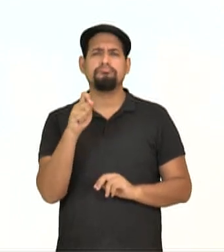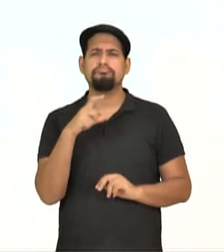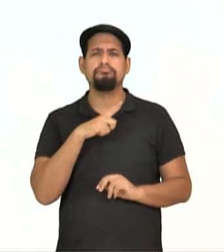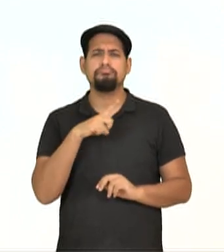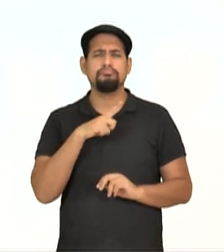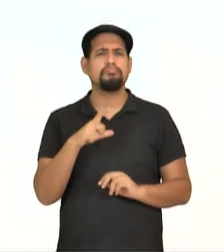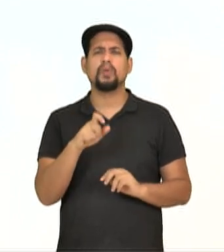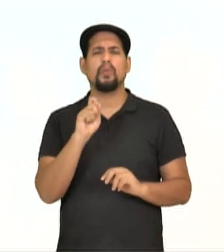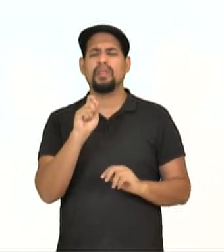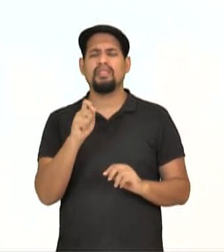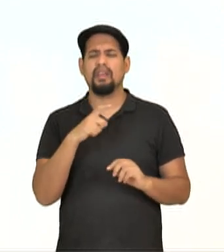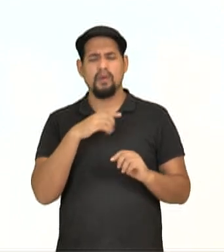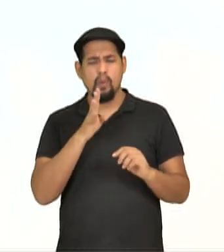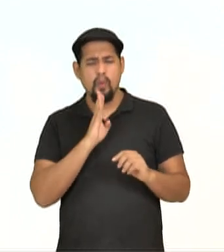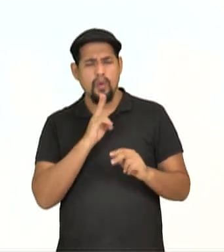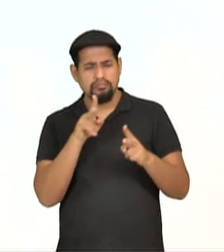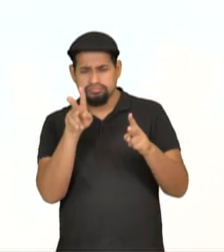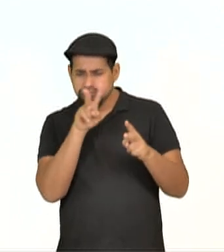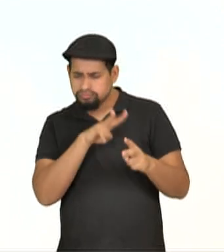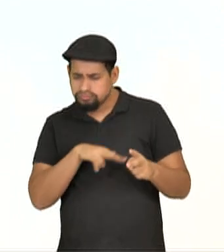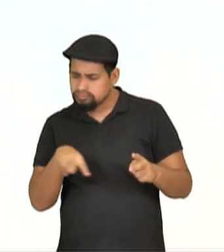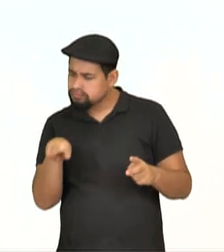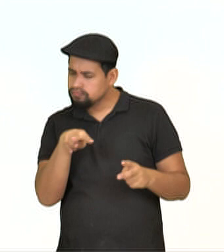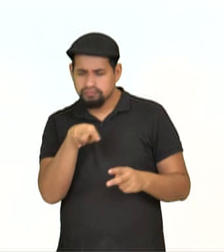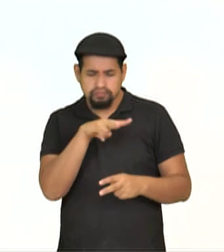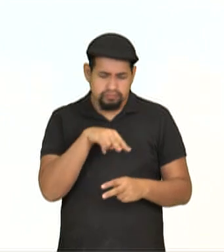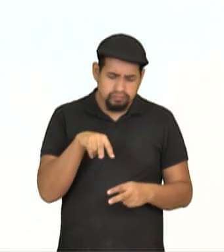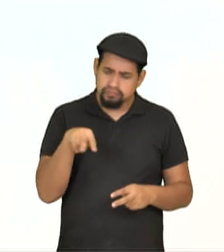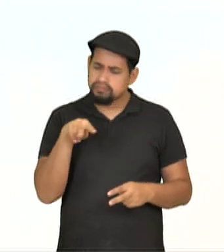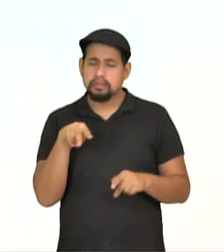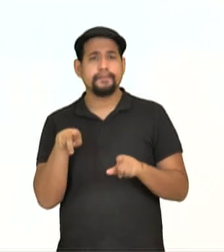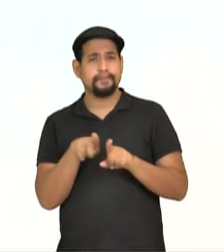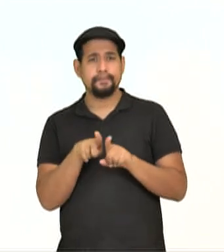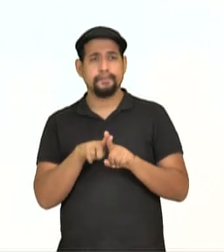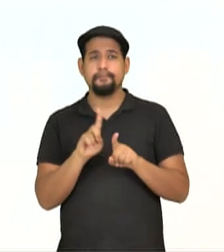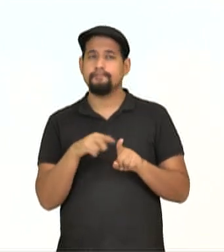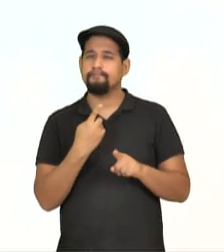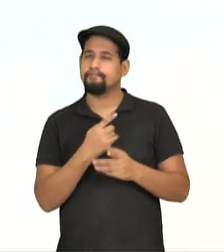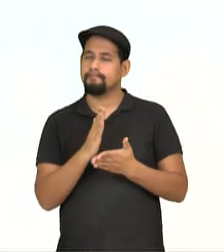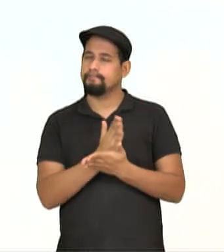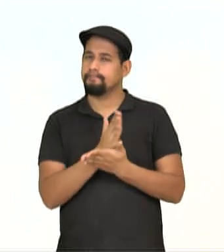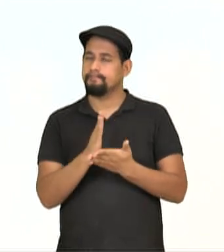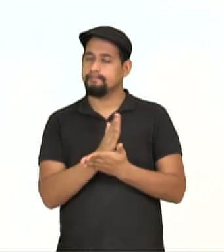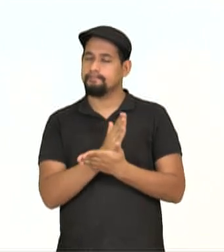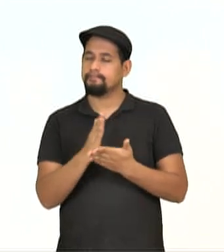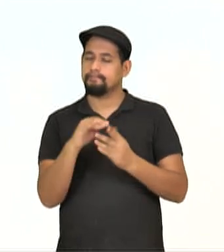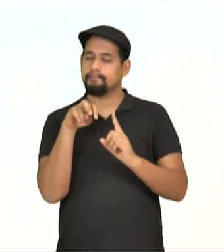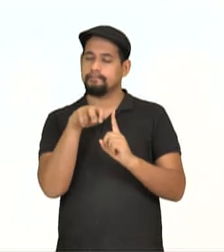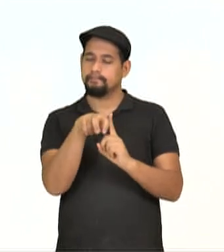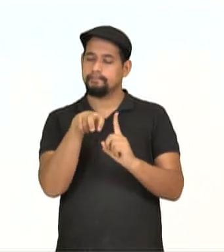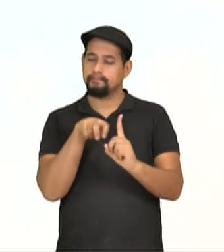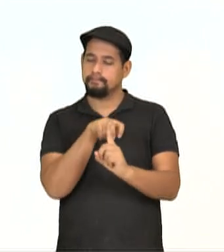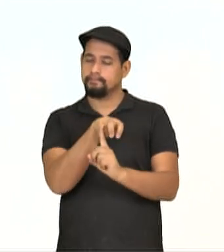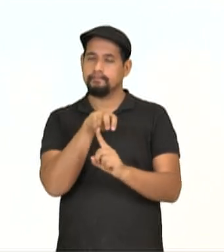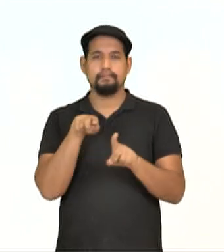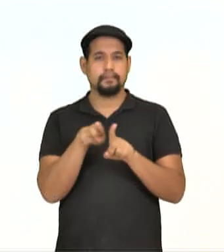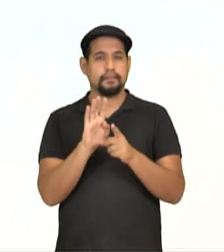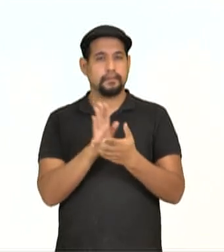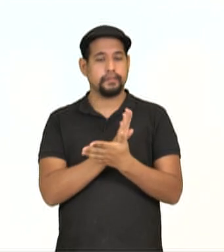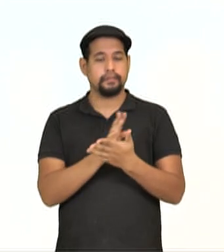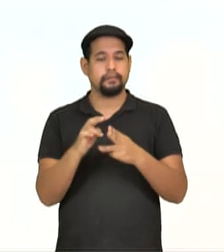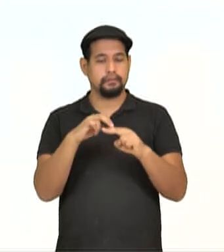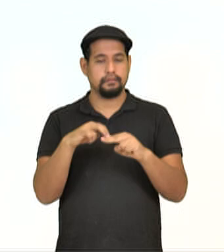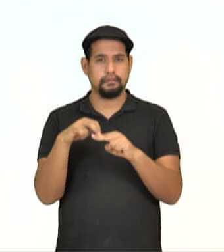skate, tá? Conhecer melhor o equipamento, né? E também as modalidades e algumas